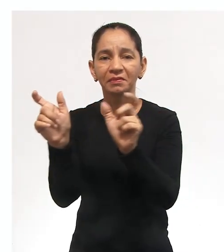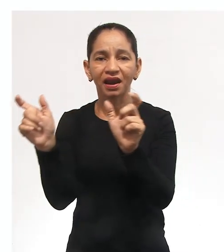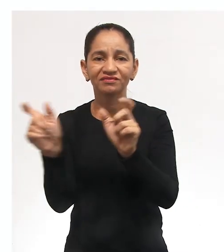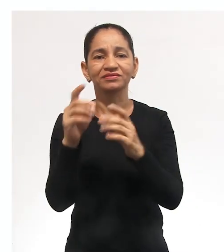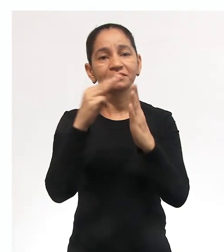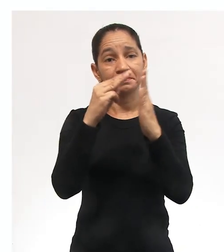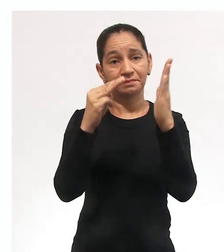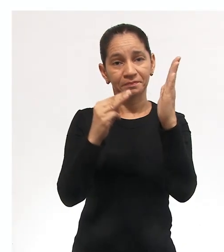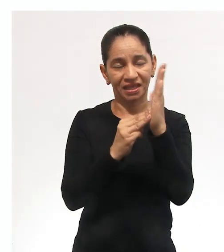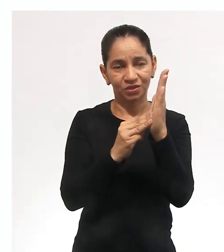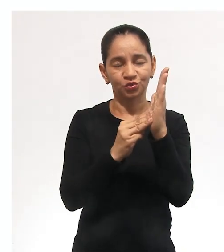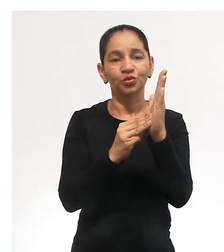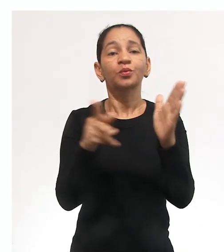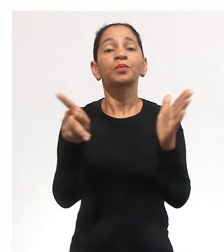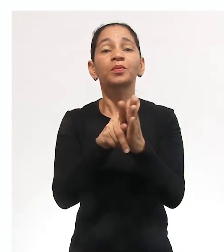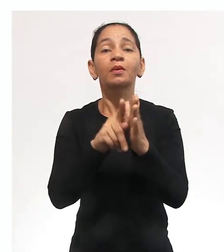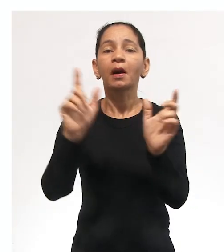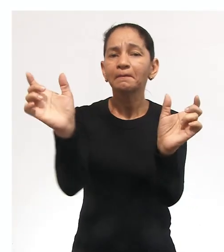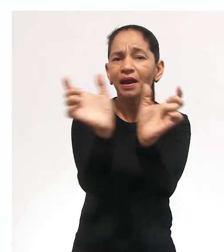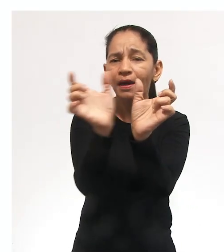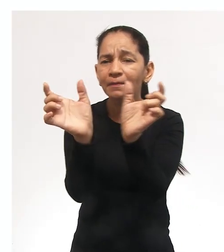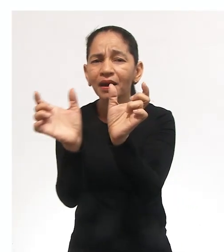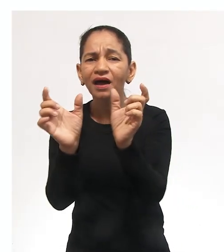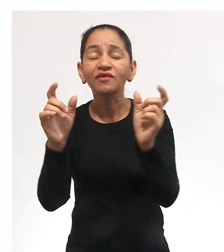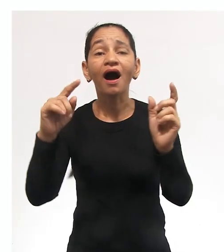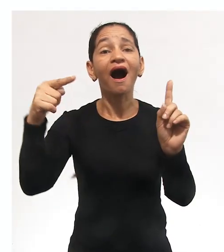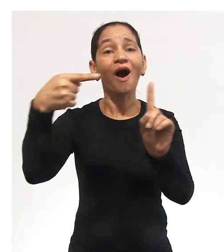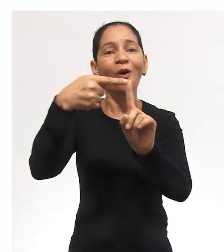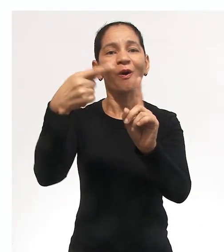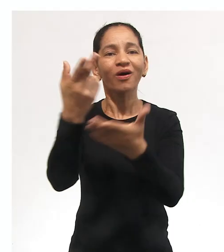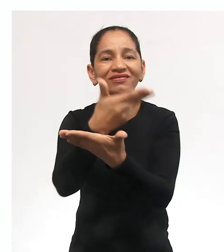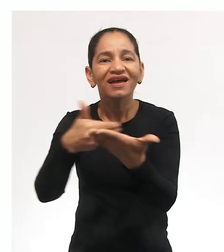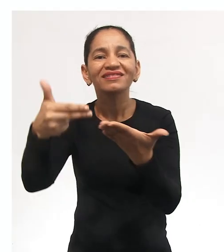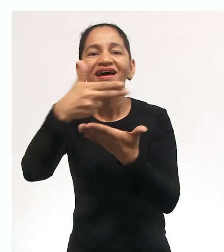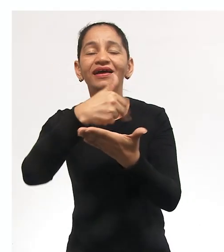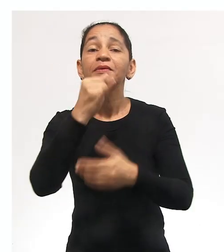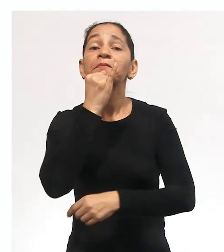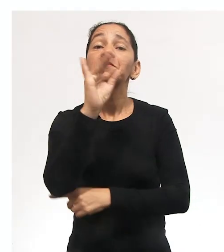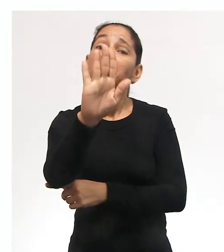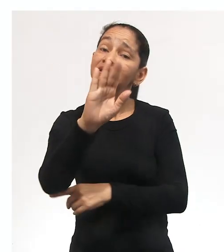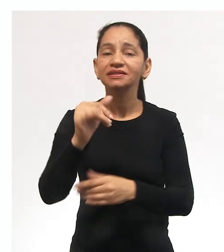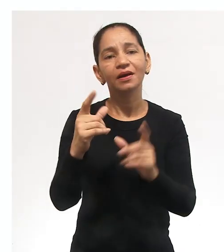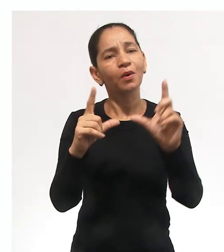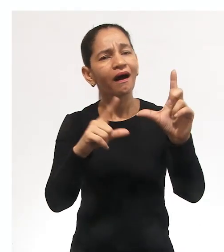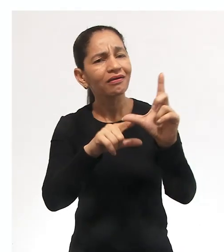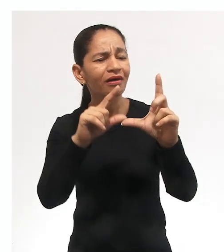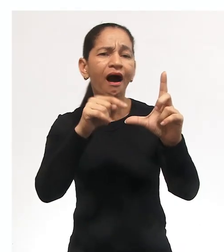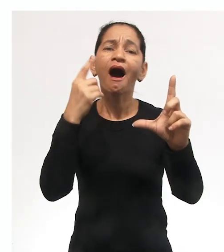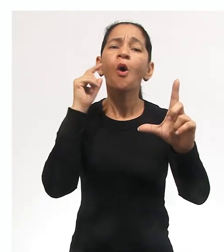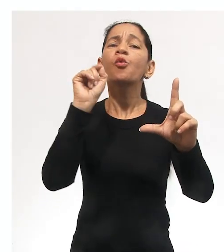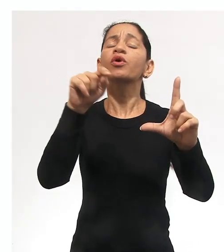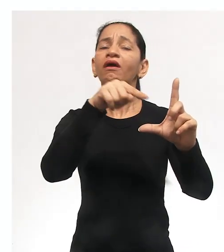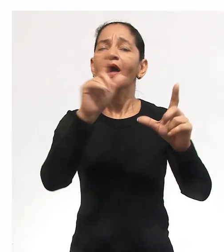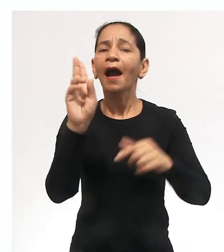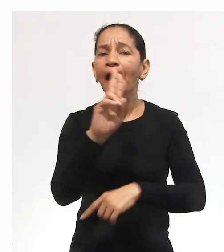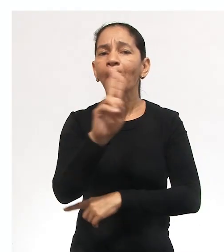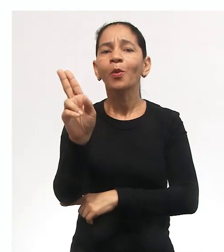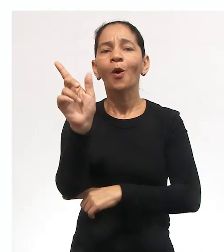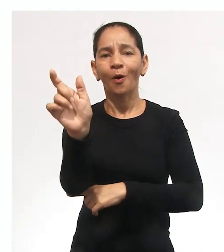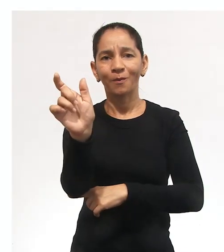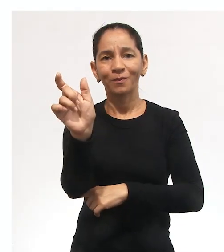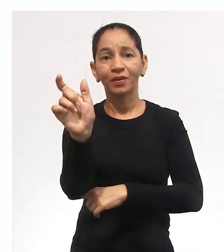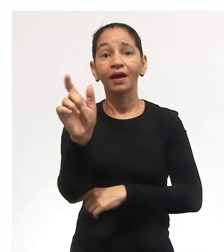Palavração. O aprendizado ocorre por meio da associação de palavras com imagens, como cartões de fixação.